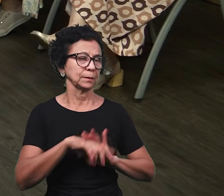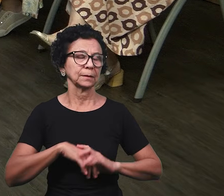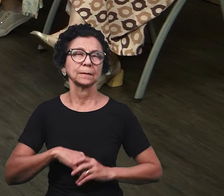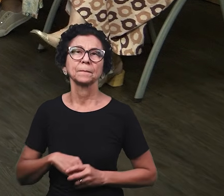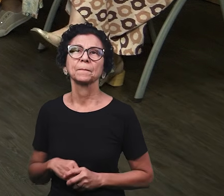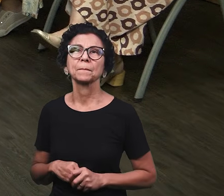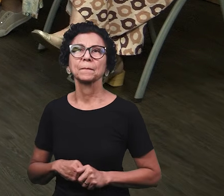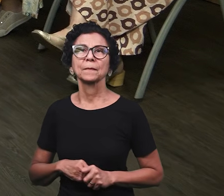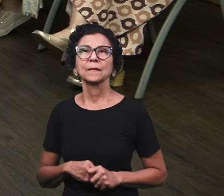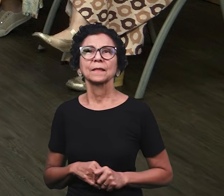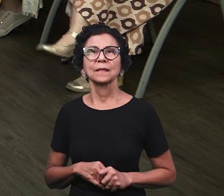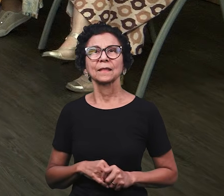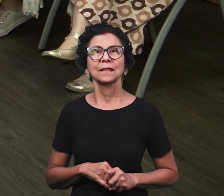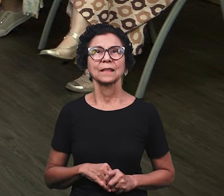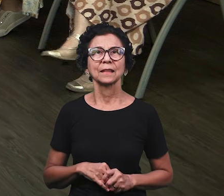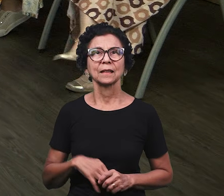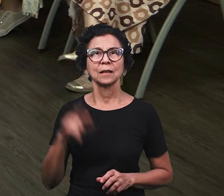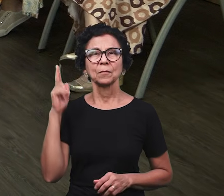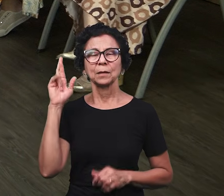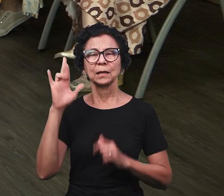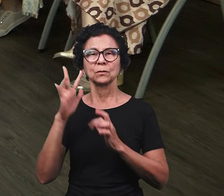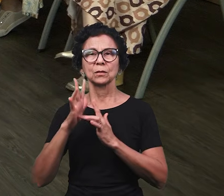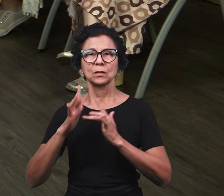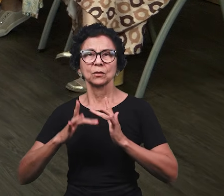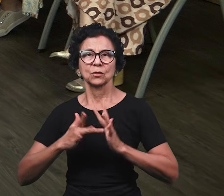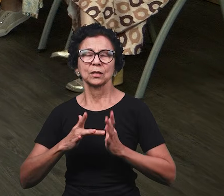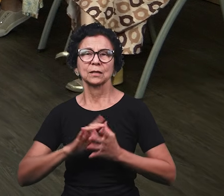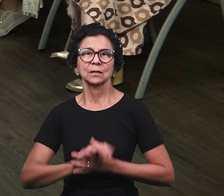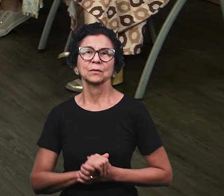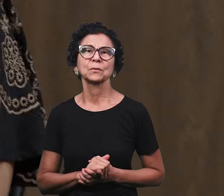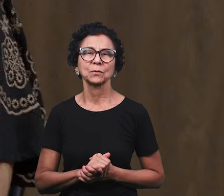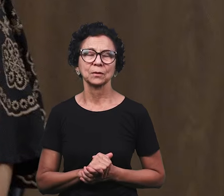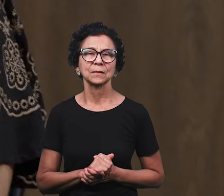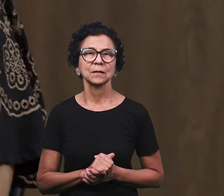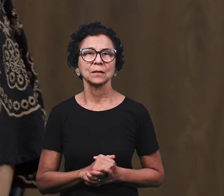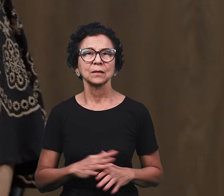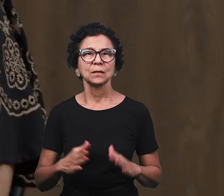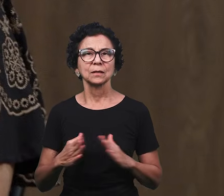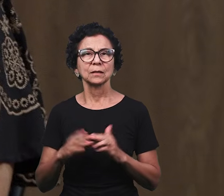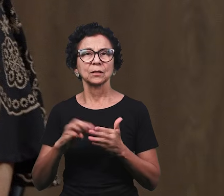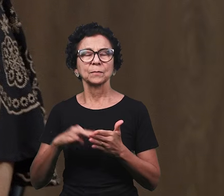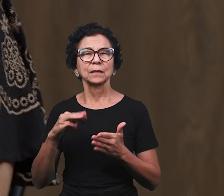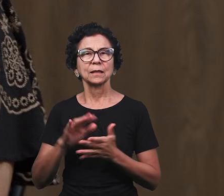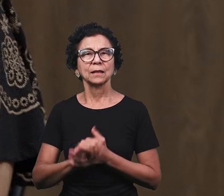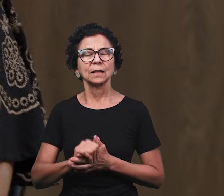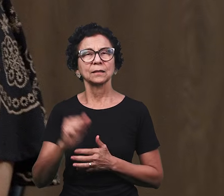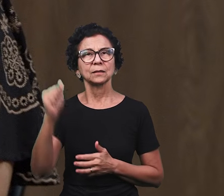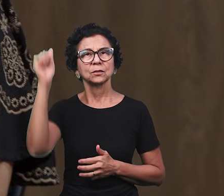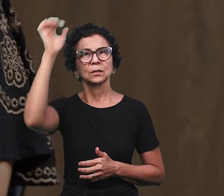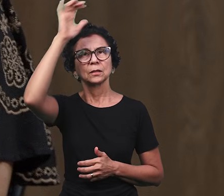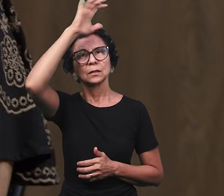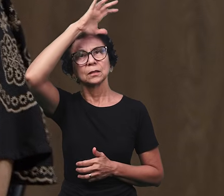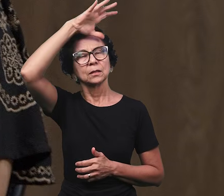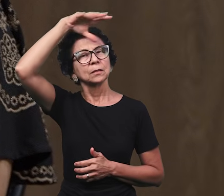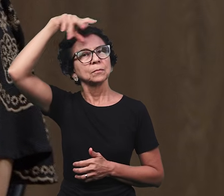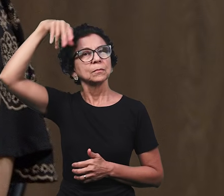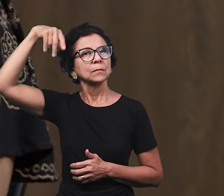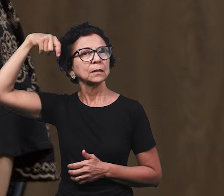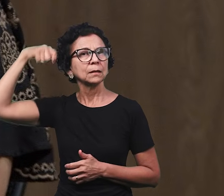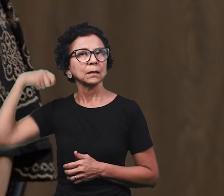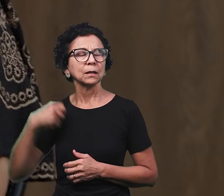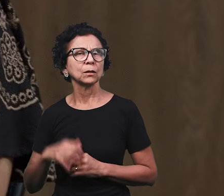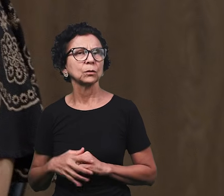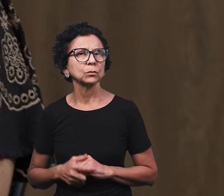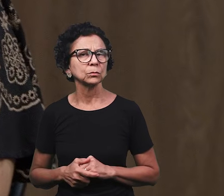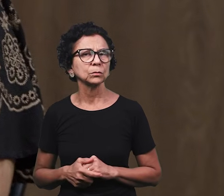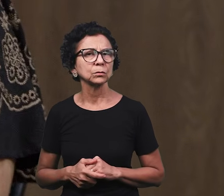nossa última pergunta aqui do estúdio. A paz do Senhor Jesus, meu nome é Letícia, eu sou da igreja de Dom Pedro, em Manaus. E, pastor,